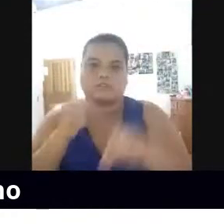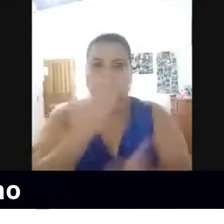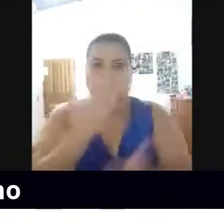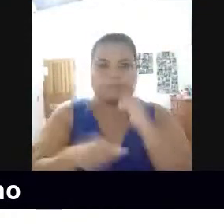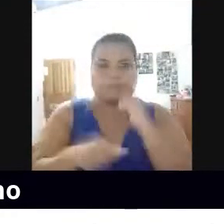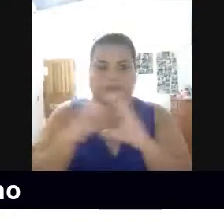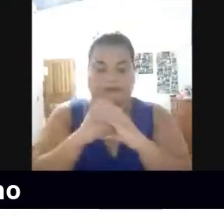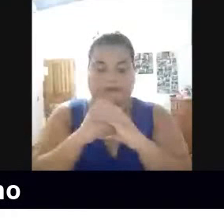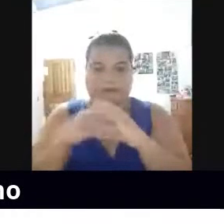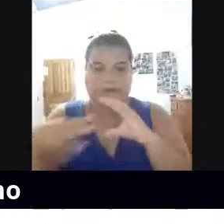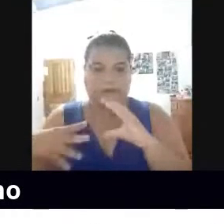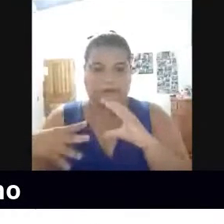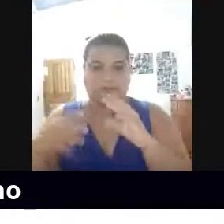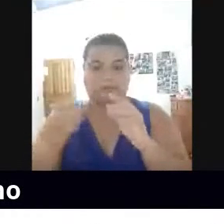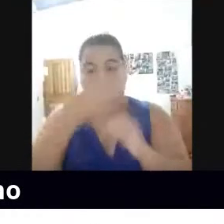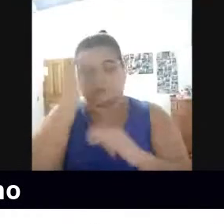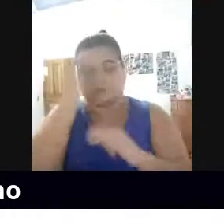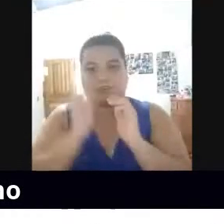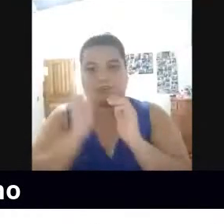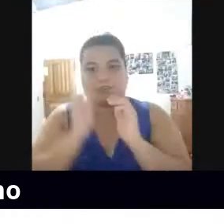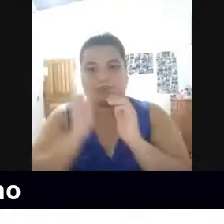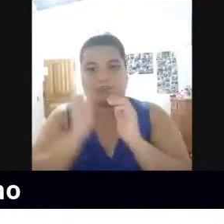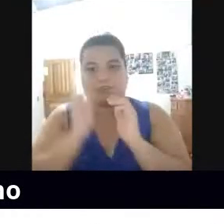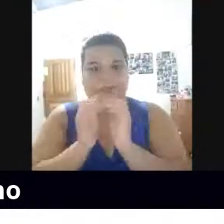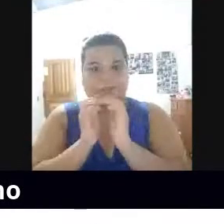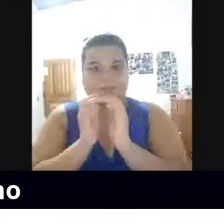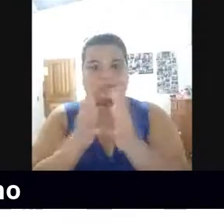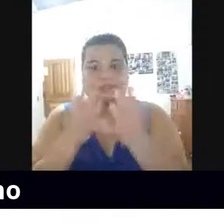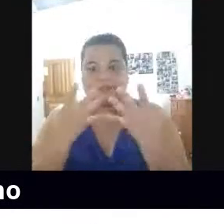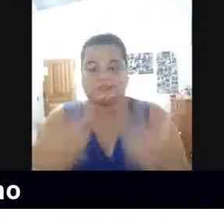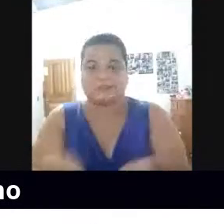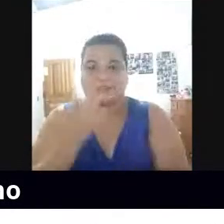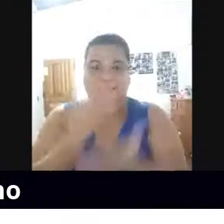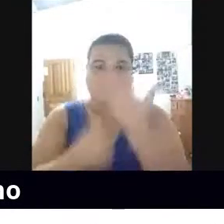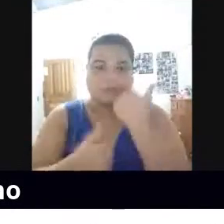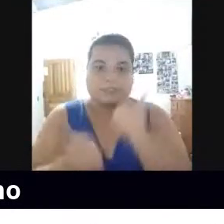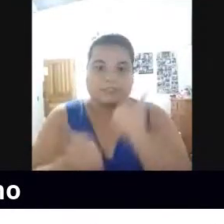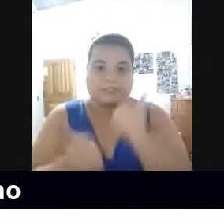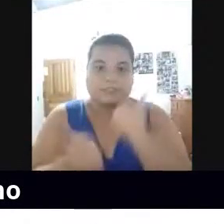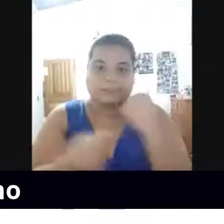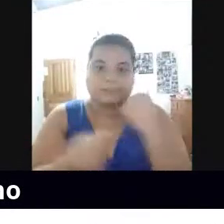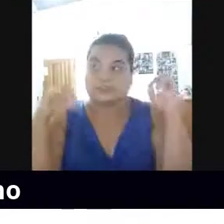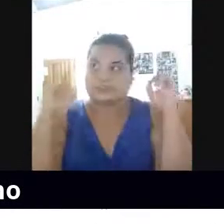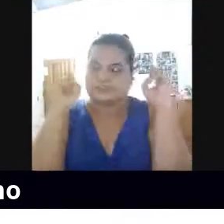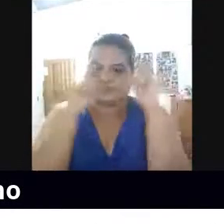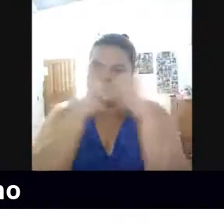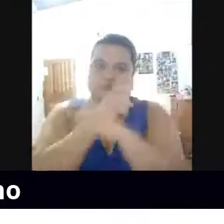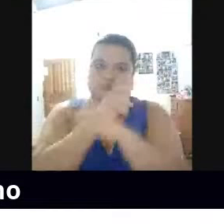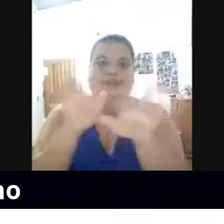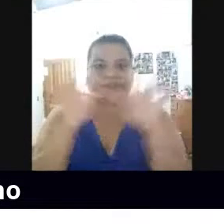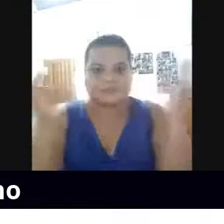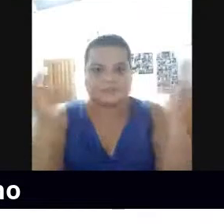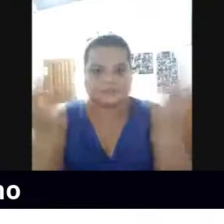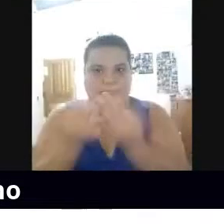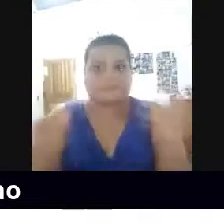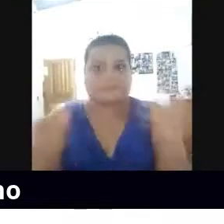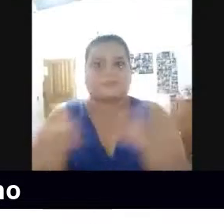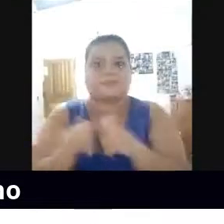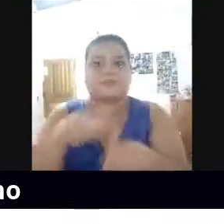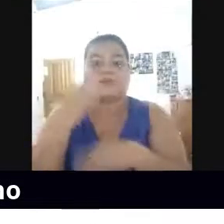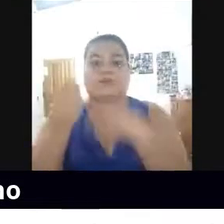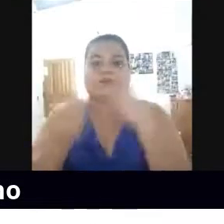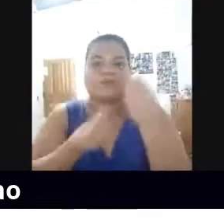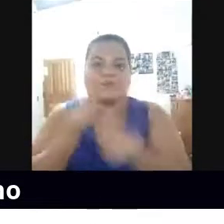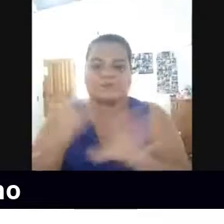autismo. A aceitação de alimentos apropriados é um desafio muito grande para o autista e para a família. Como proceder,